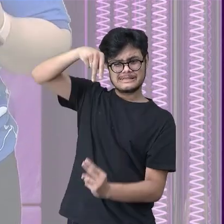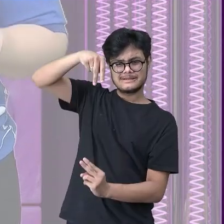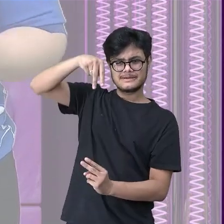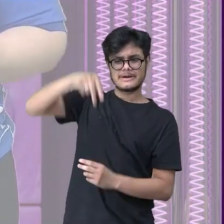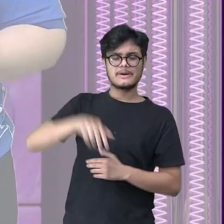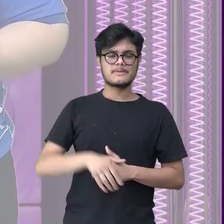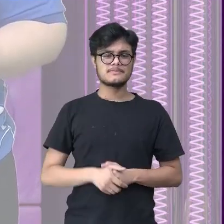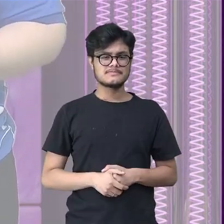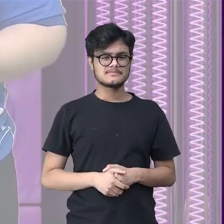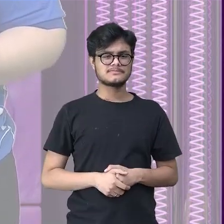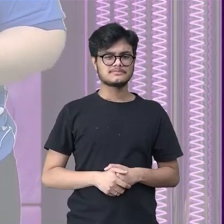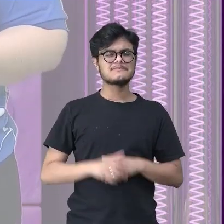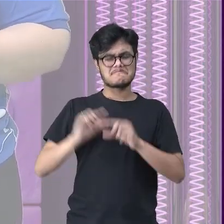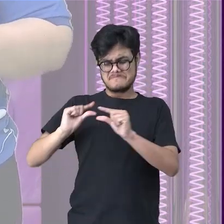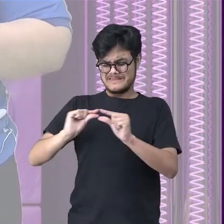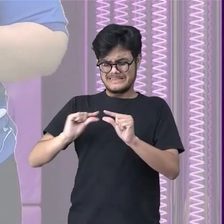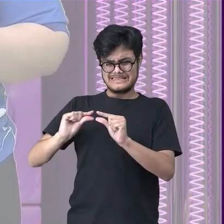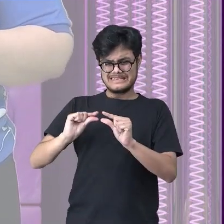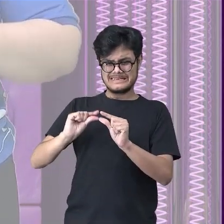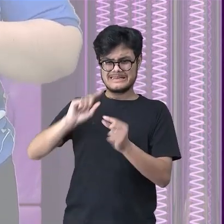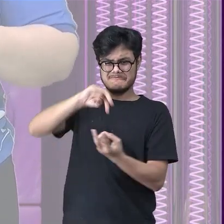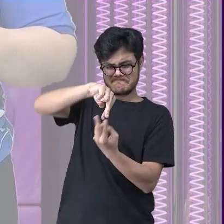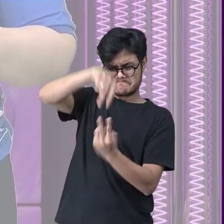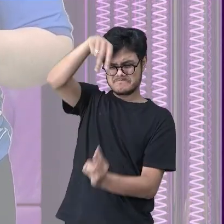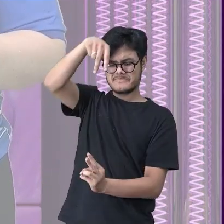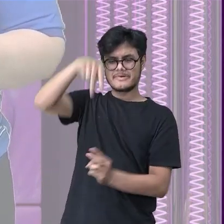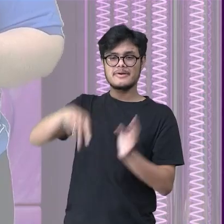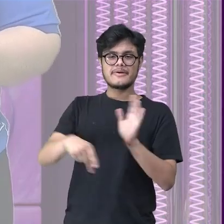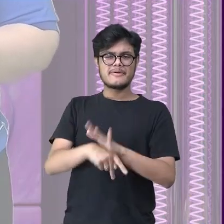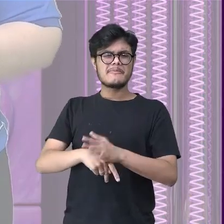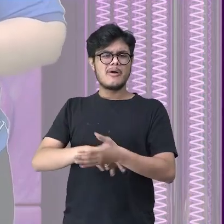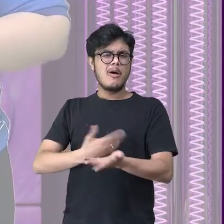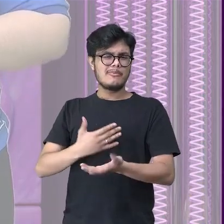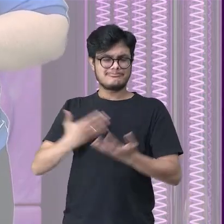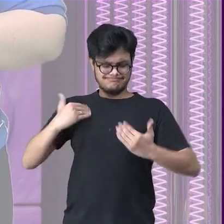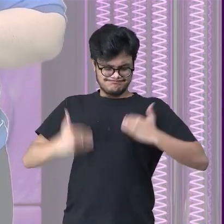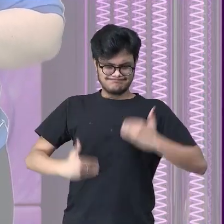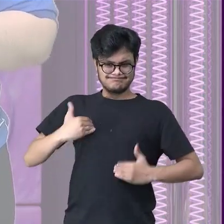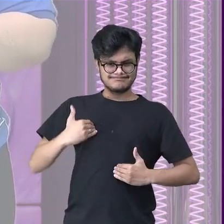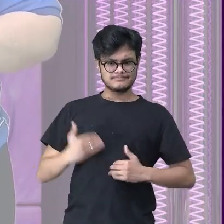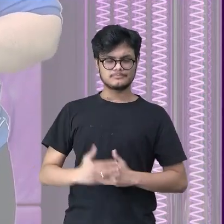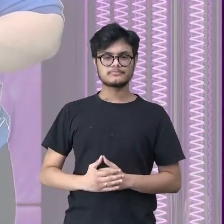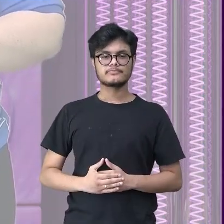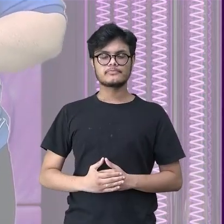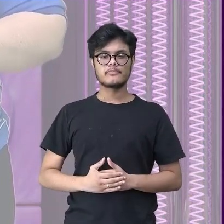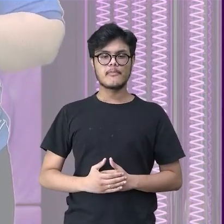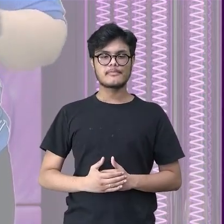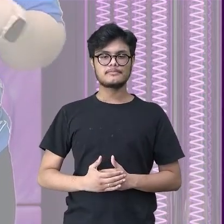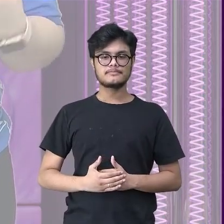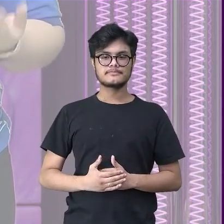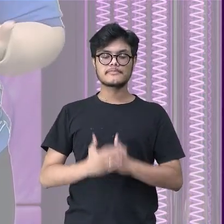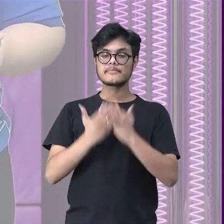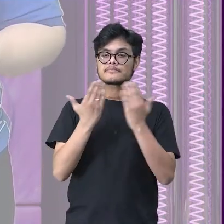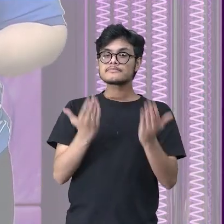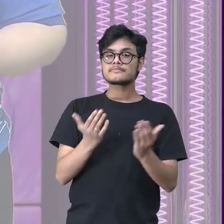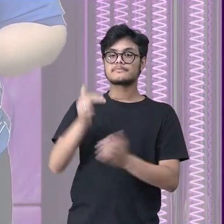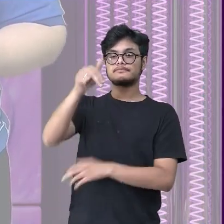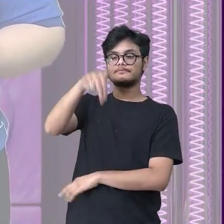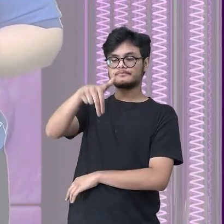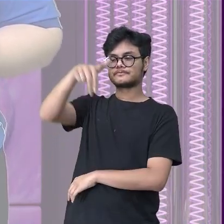né? O quão pequeno é esse diâmetro no nosso DNA, certo? E também o nanômetro